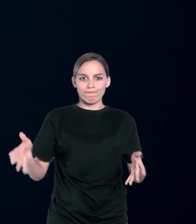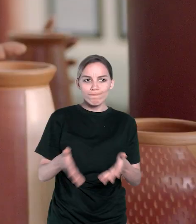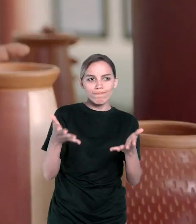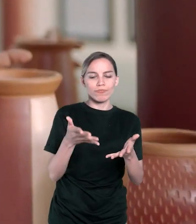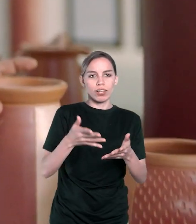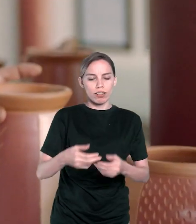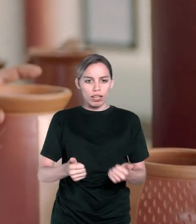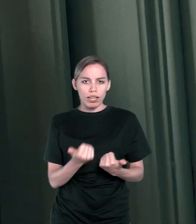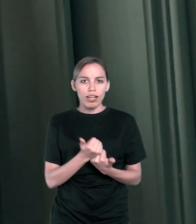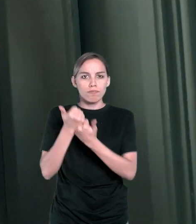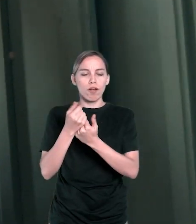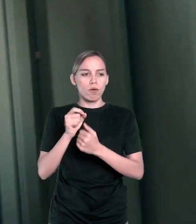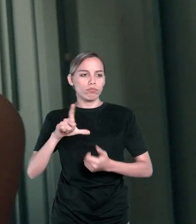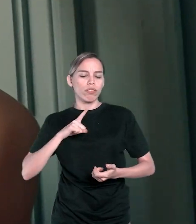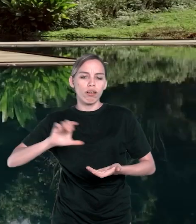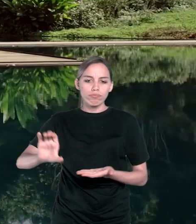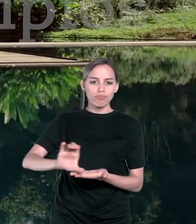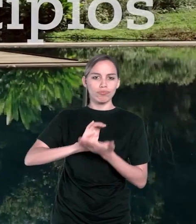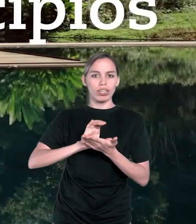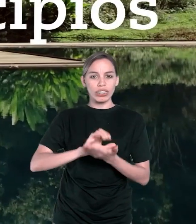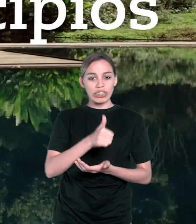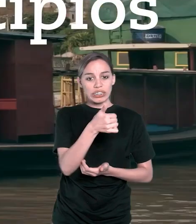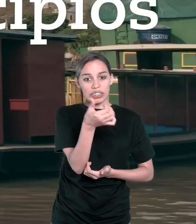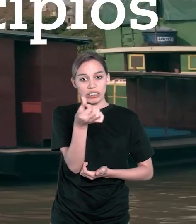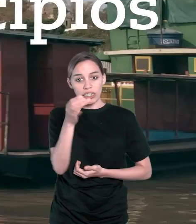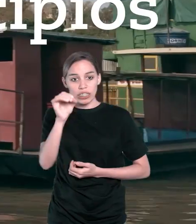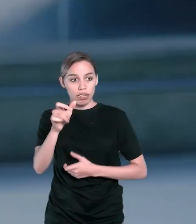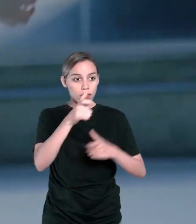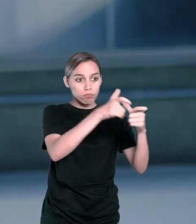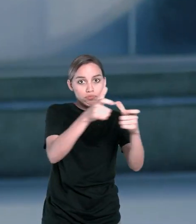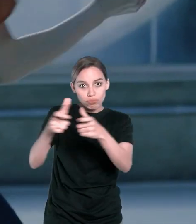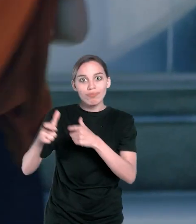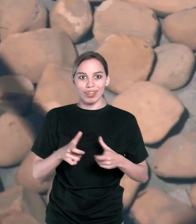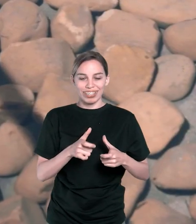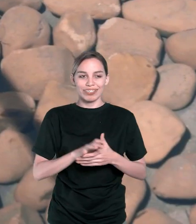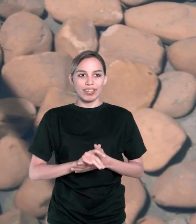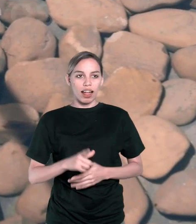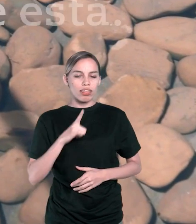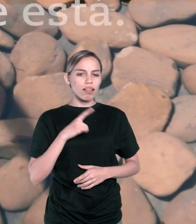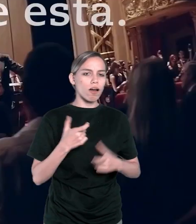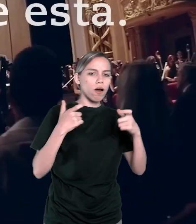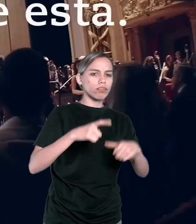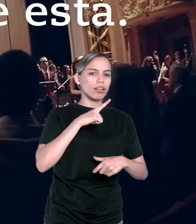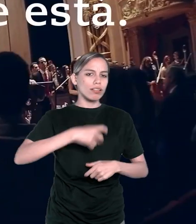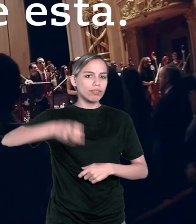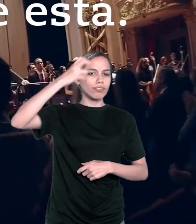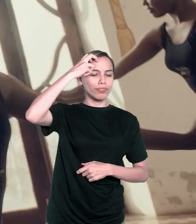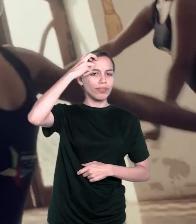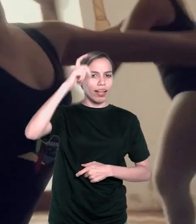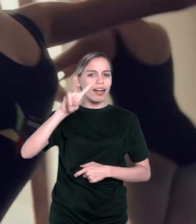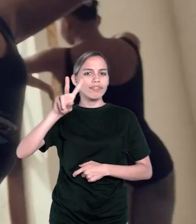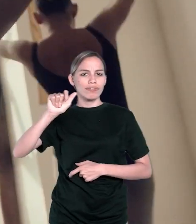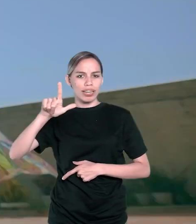museus ou apreciando obras de arte. Mais de 160 municípios. Onde tem cultura, a Vale